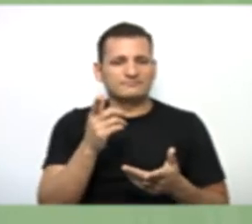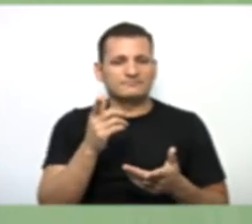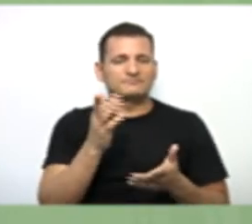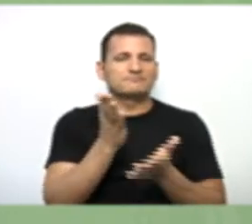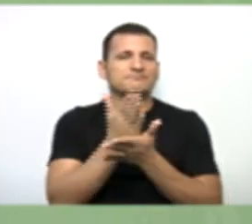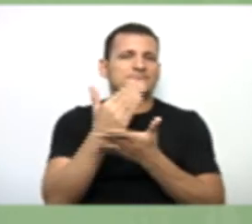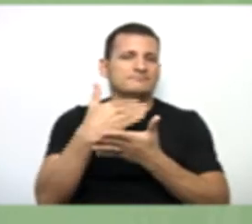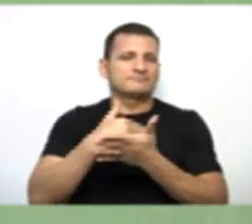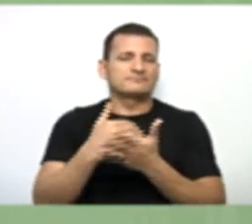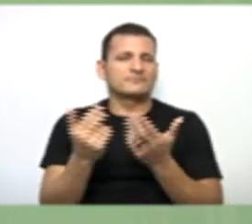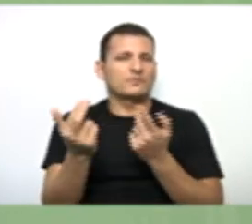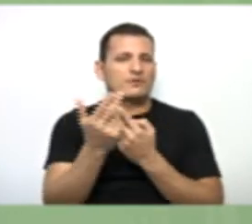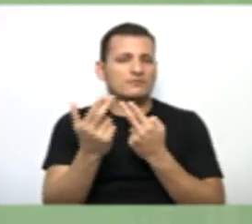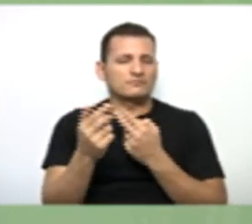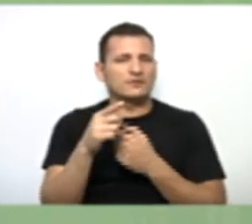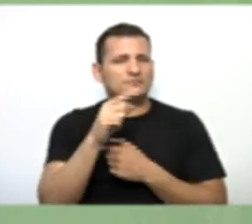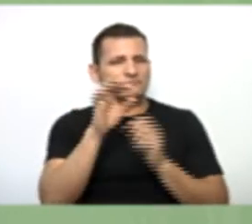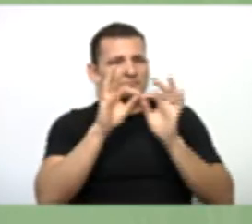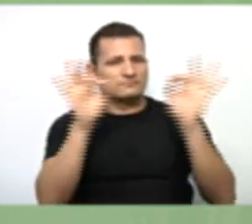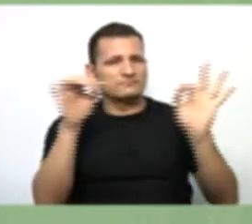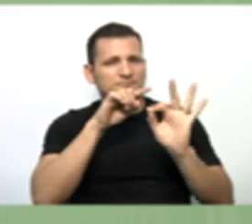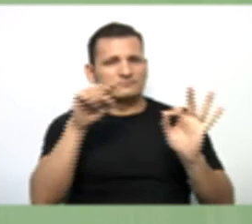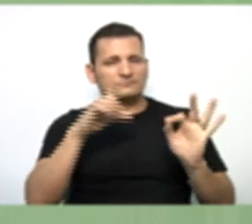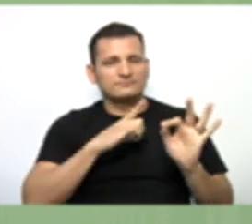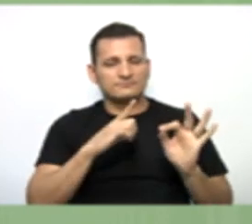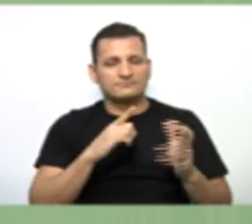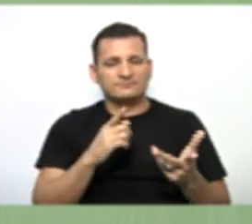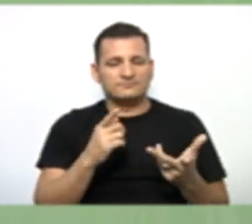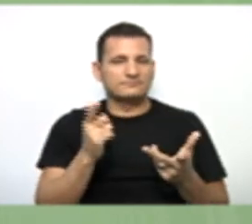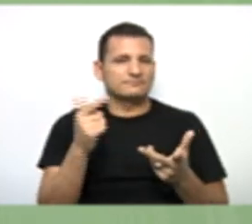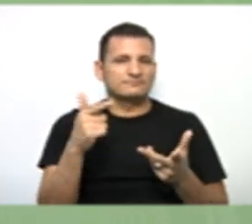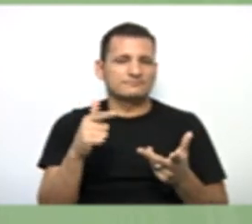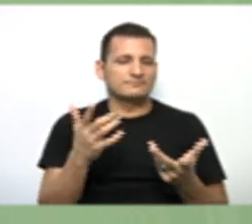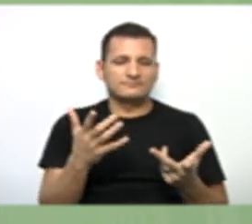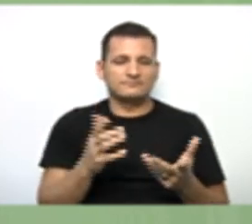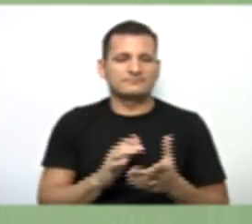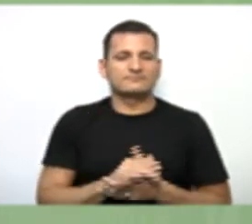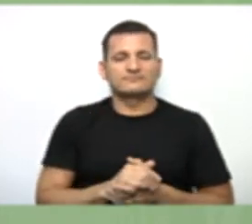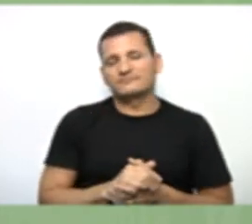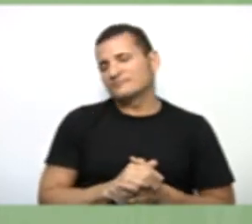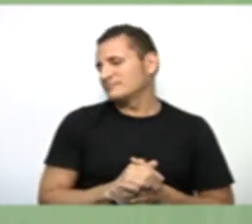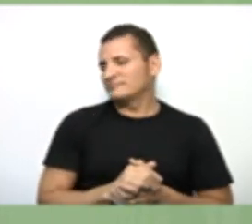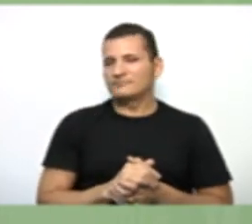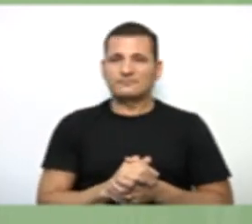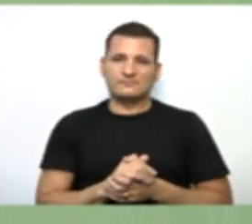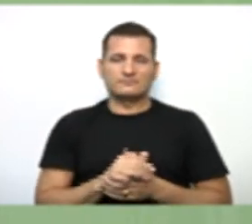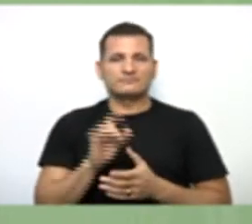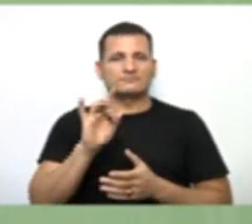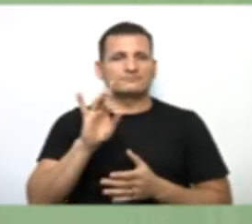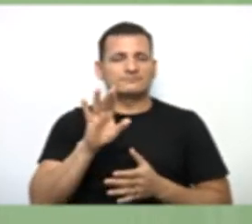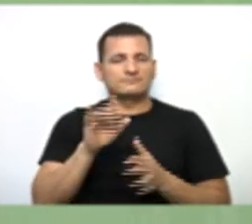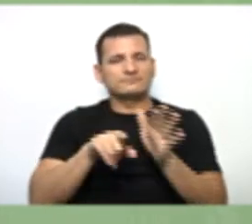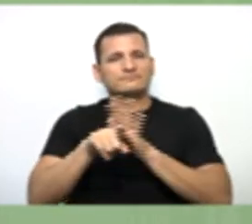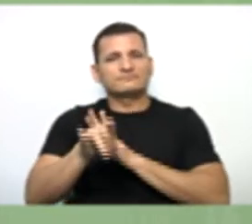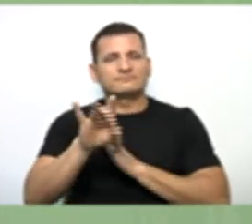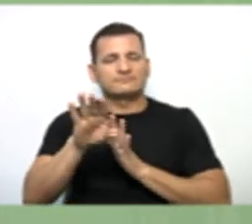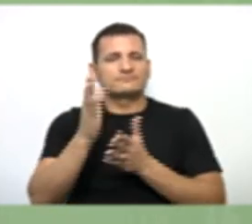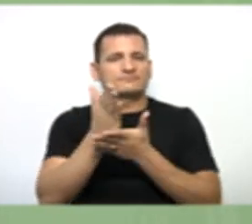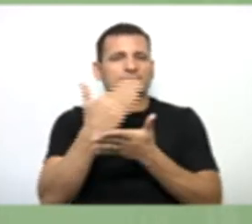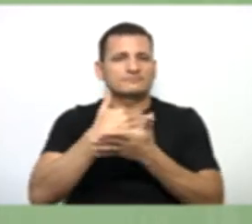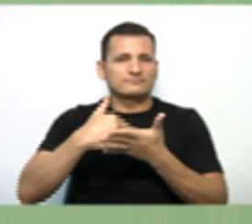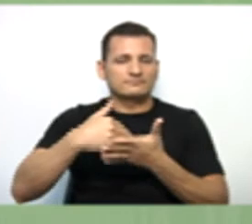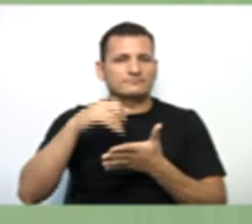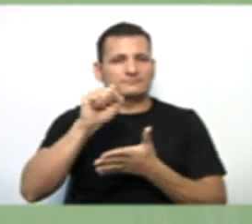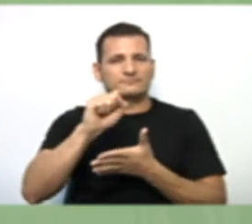partes iguais. Onde é que está isso no enunciado? Tem aí, professor? Não, não tem. Ele só pede para cortar o bolo em 8